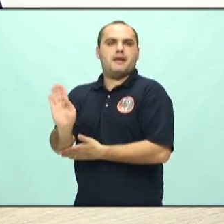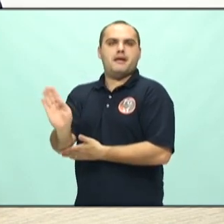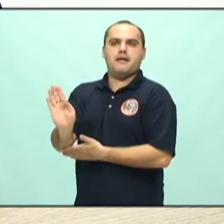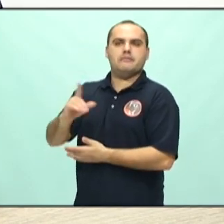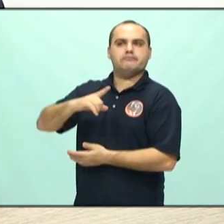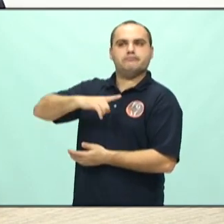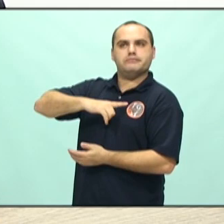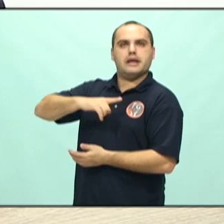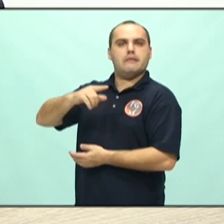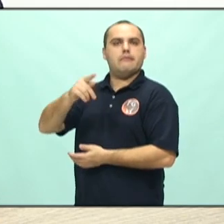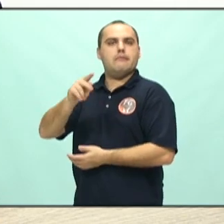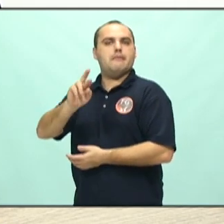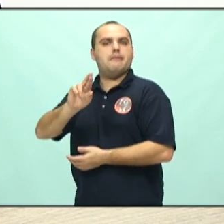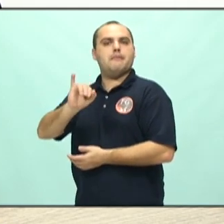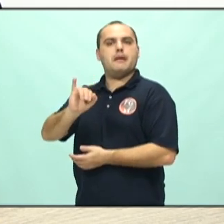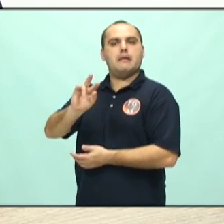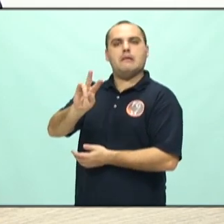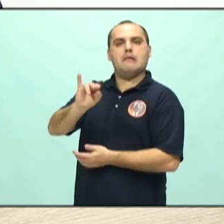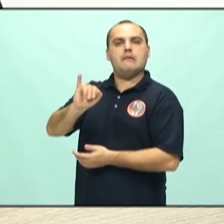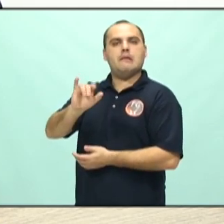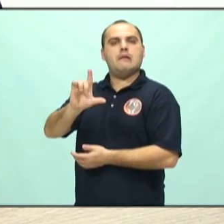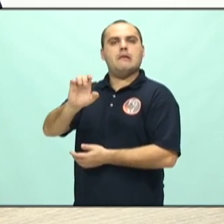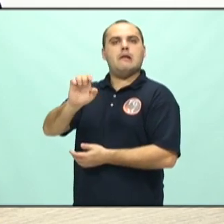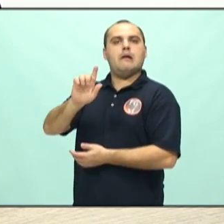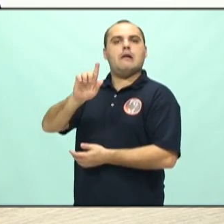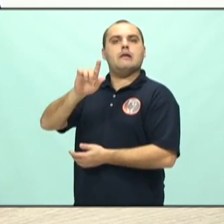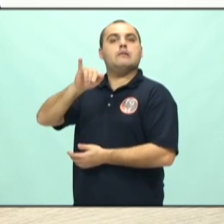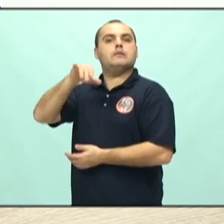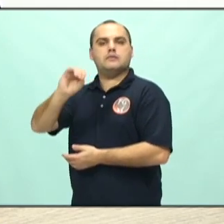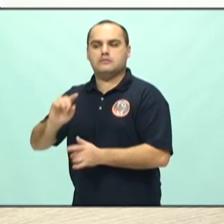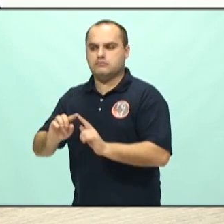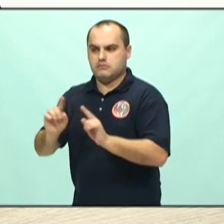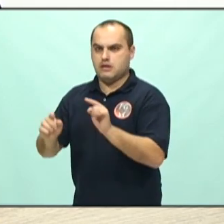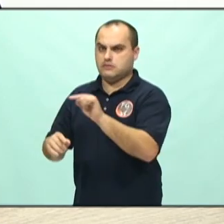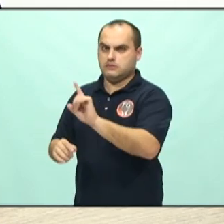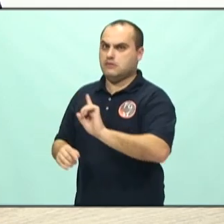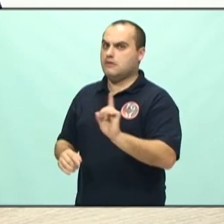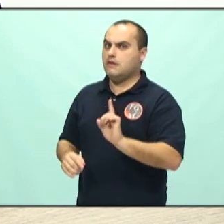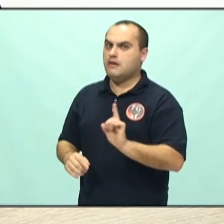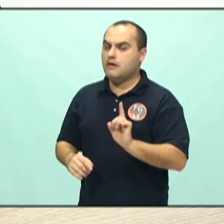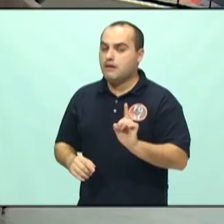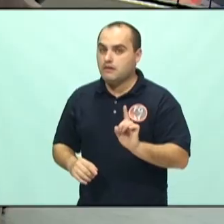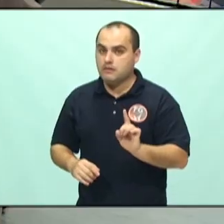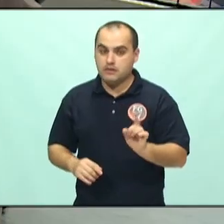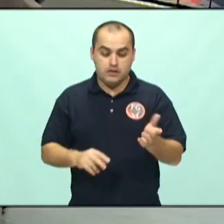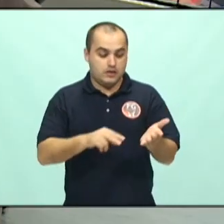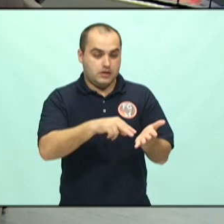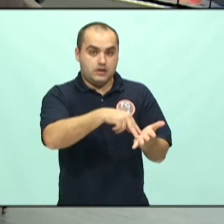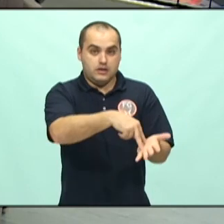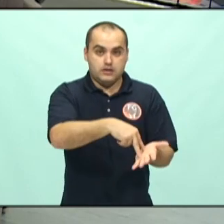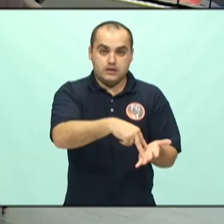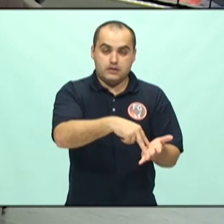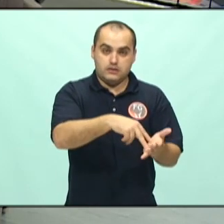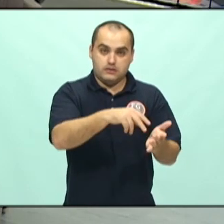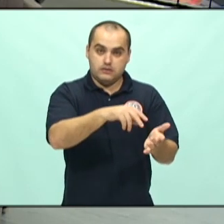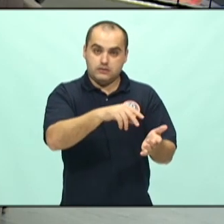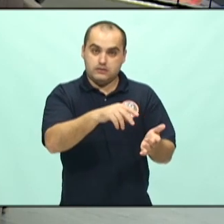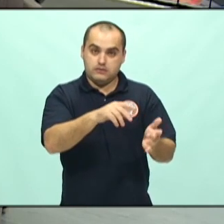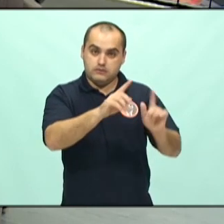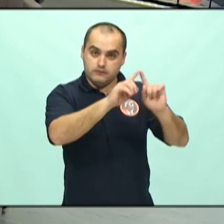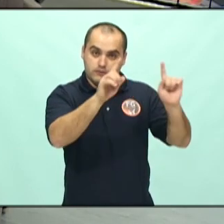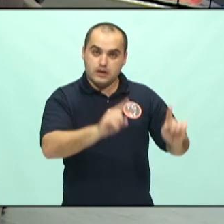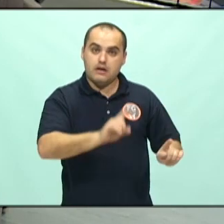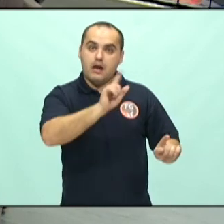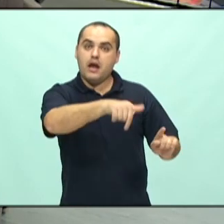privilégio, e na verdade não é. A gente tem que olhar com outros olhos, porque a estabilidade do servidor público ela é uma garantia da